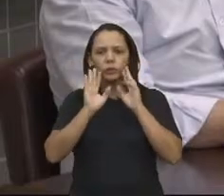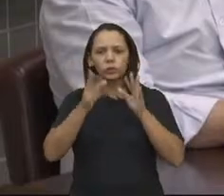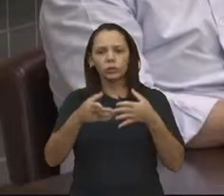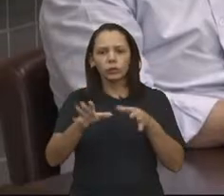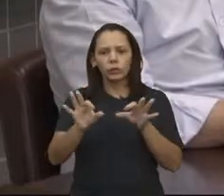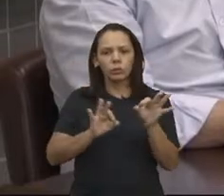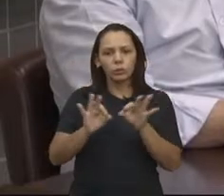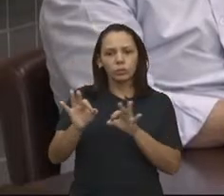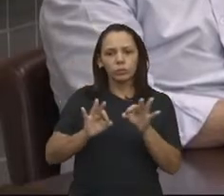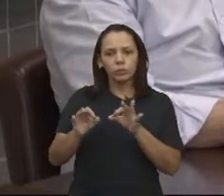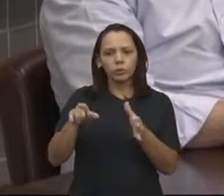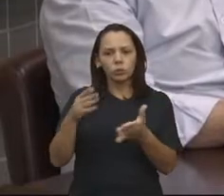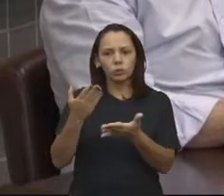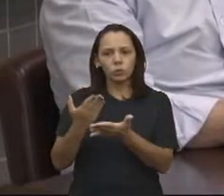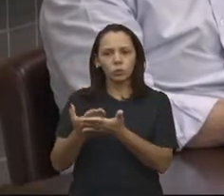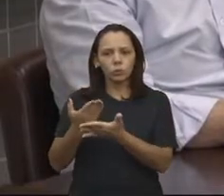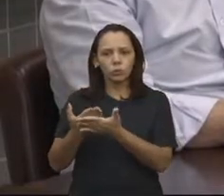isso.